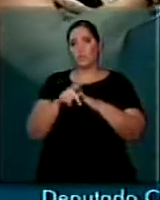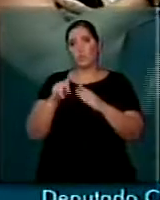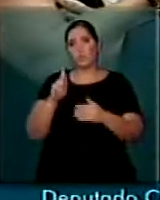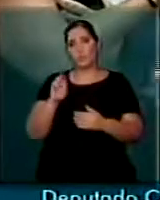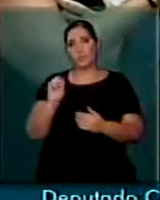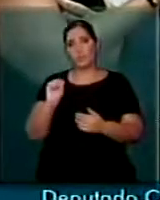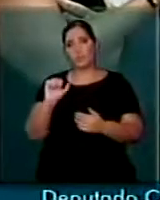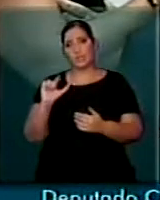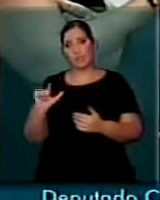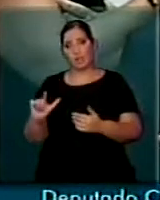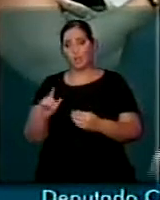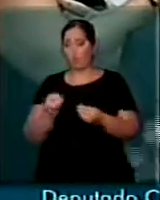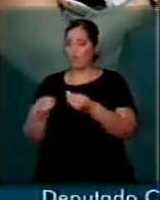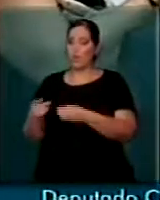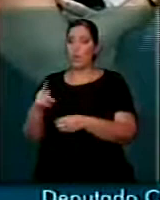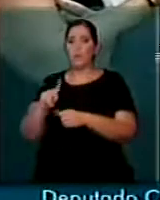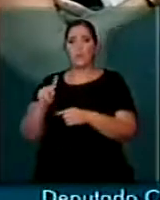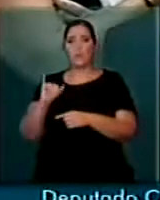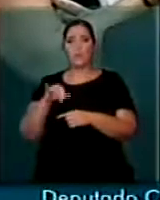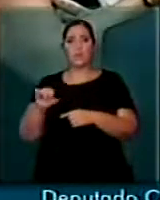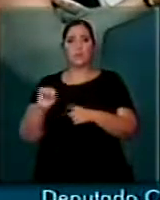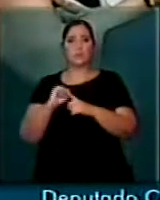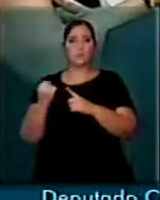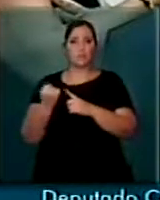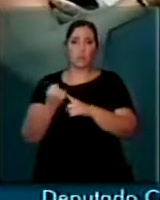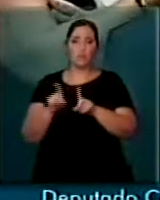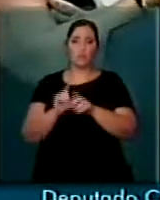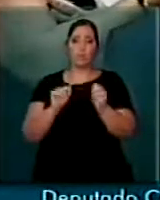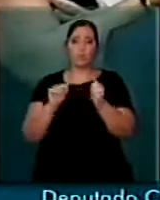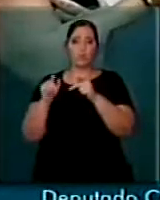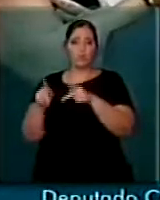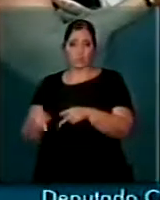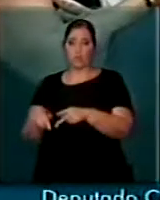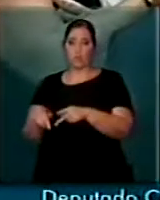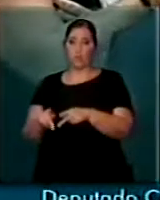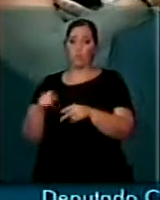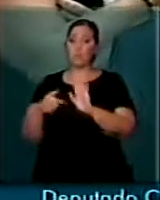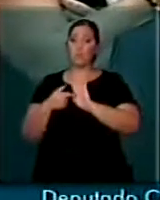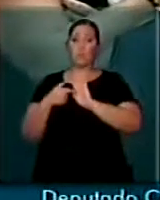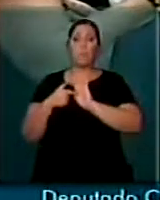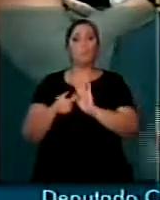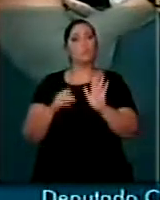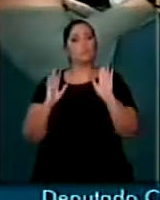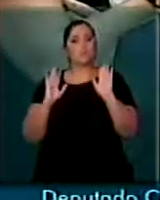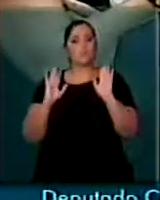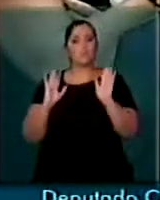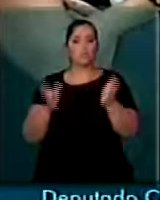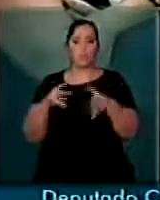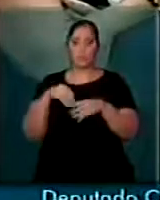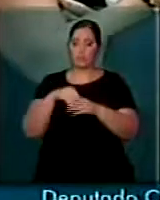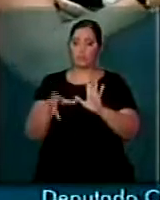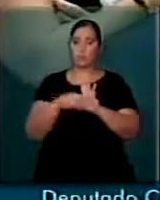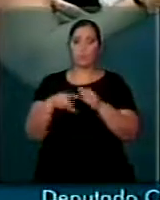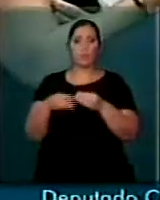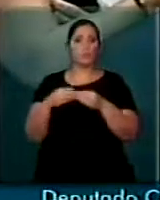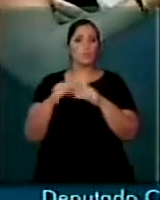pré-sal para a Previdência e para os aposentados da Expresso inclusive na